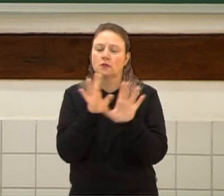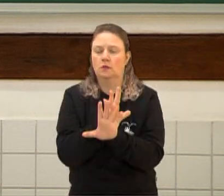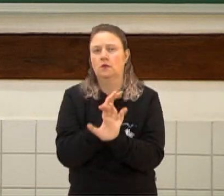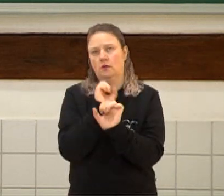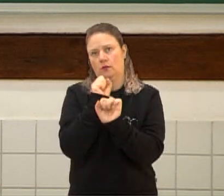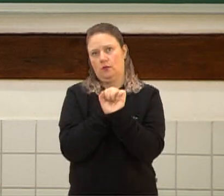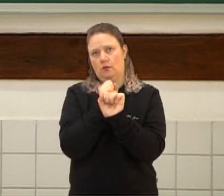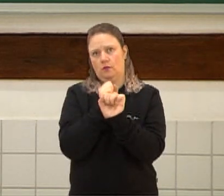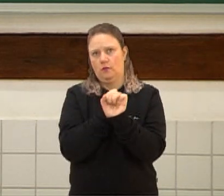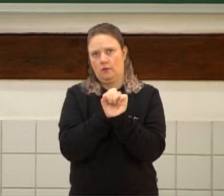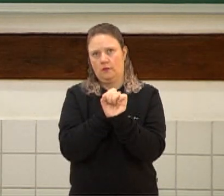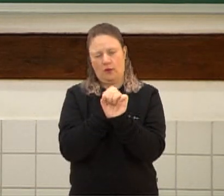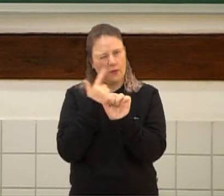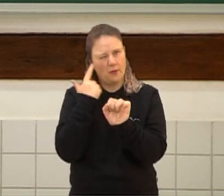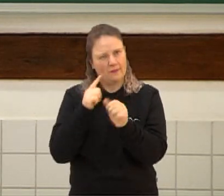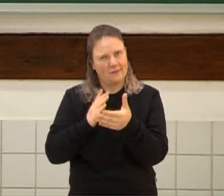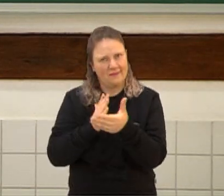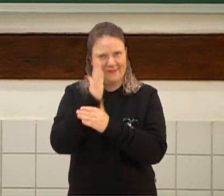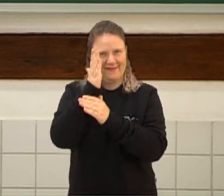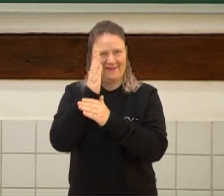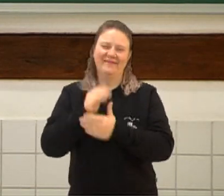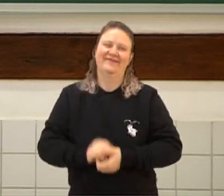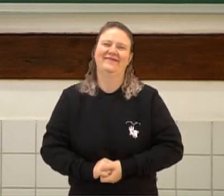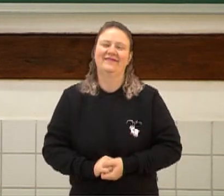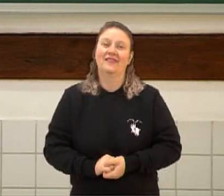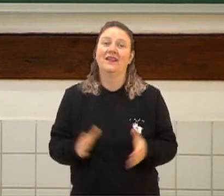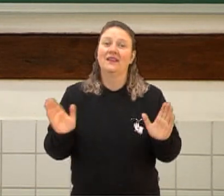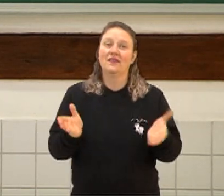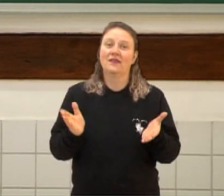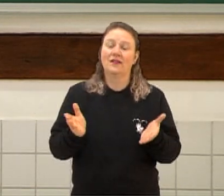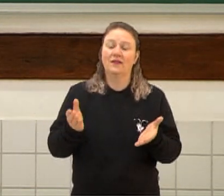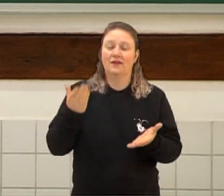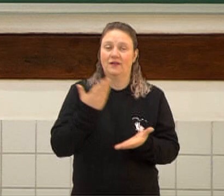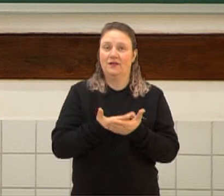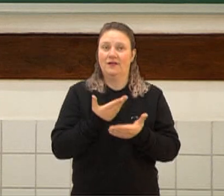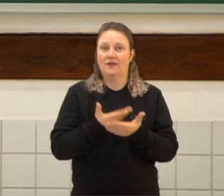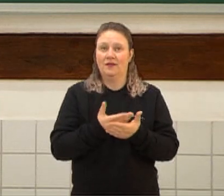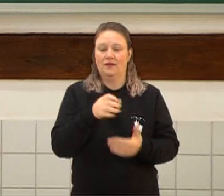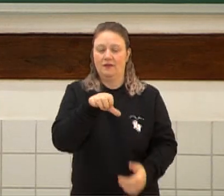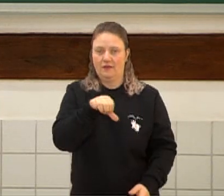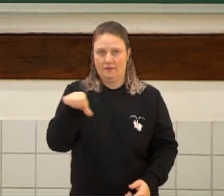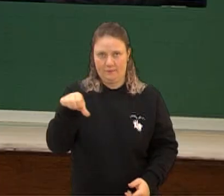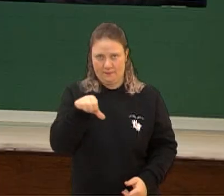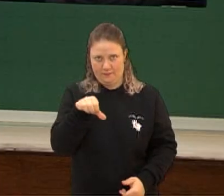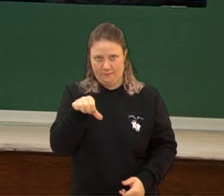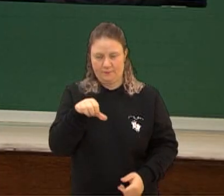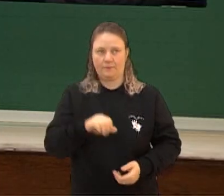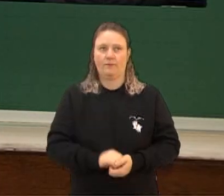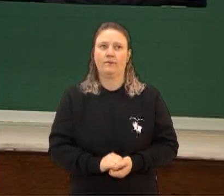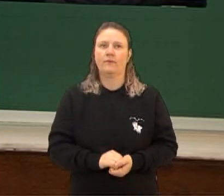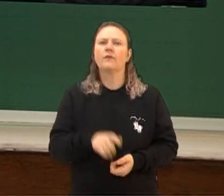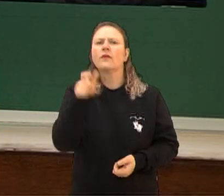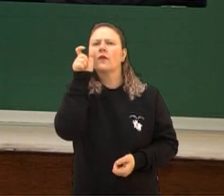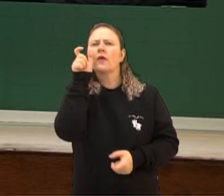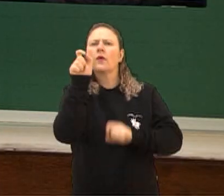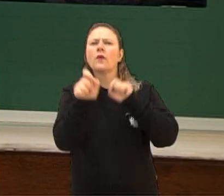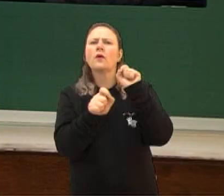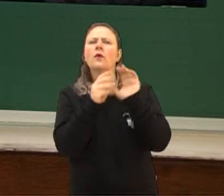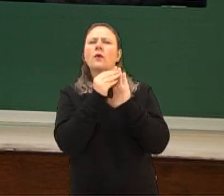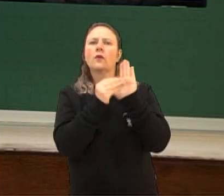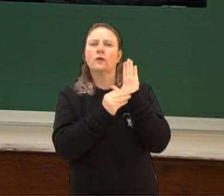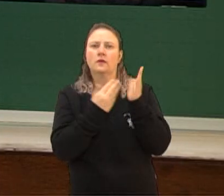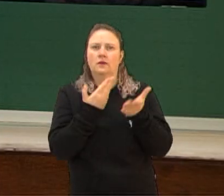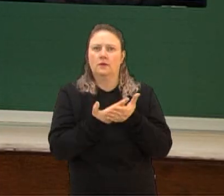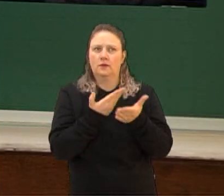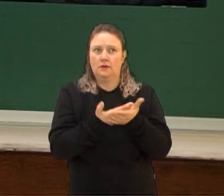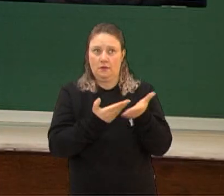êxito. Muito bem, vamos então para a nossa aula de número 99, mas antes vamos ver o que a gente trabalhou na aula anterior. Relembrar